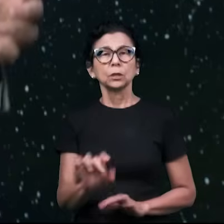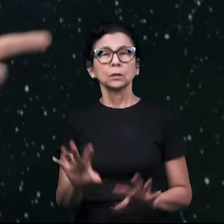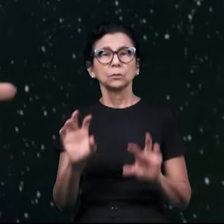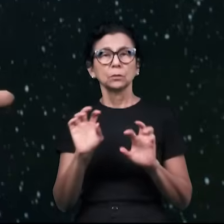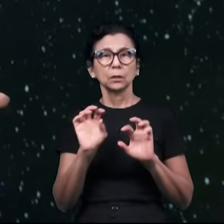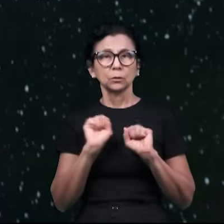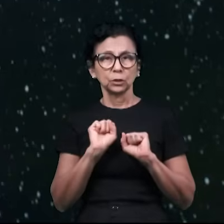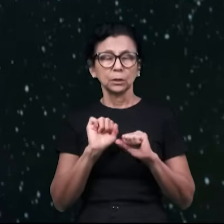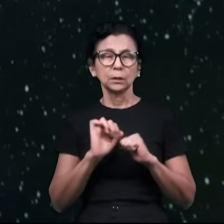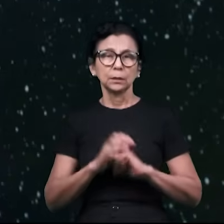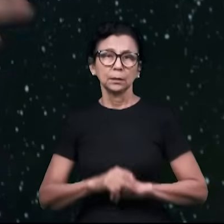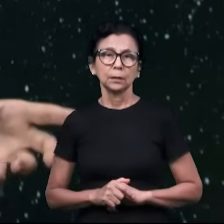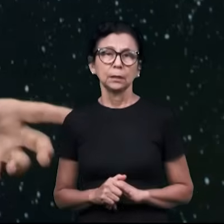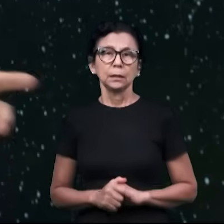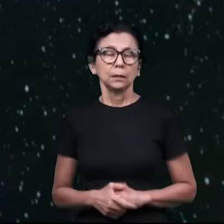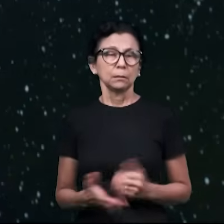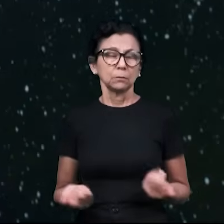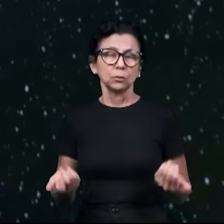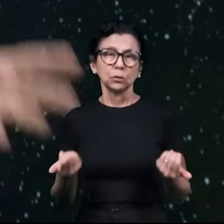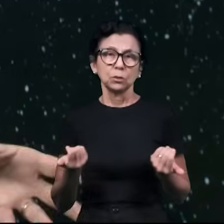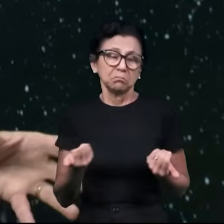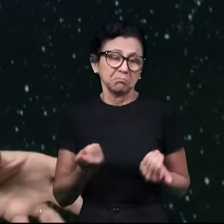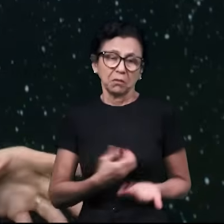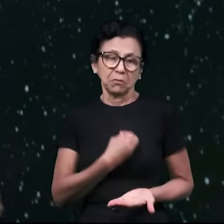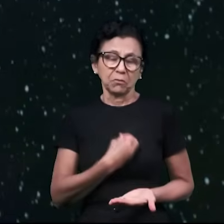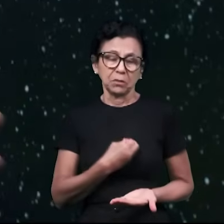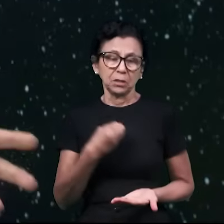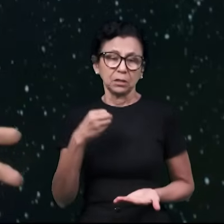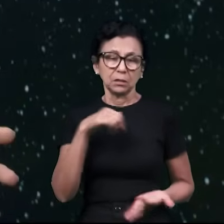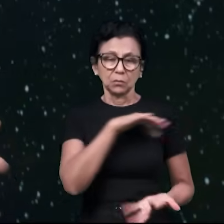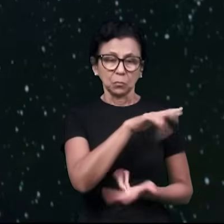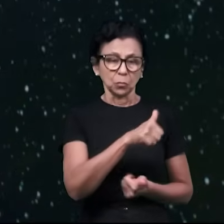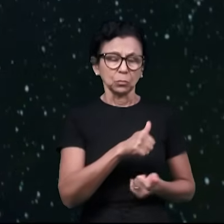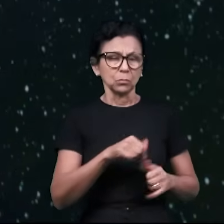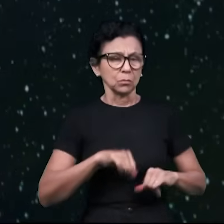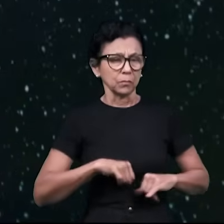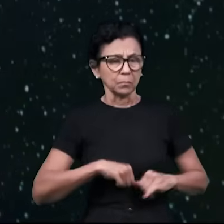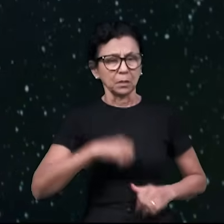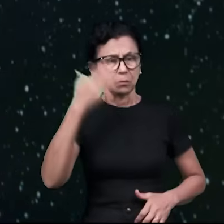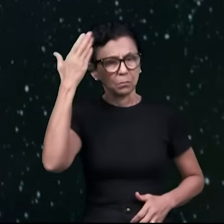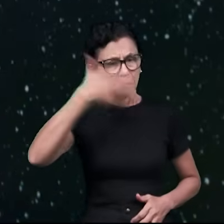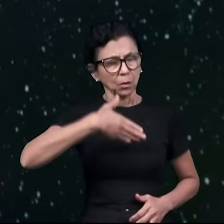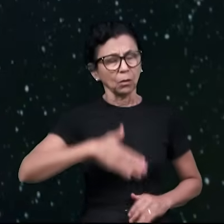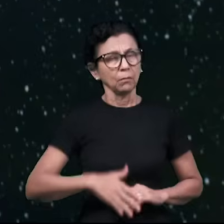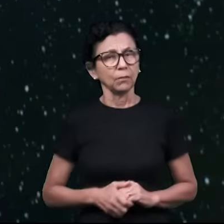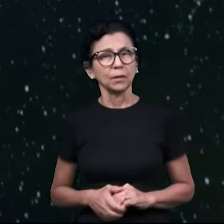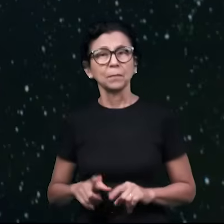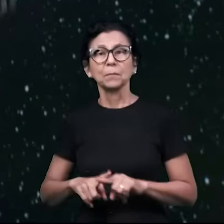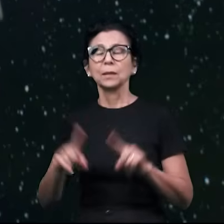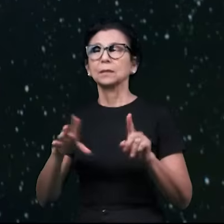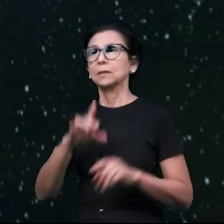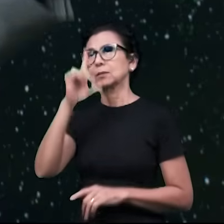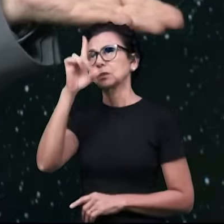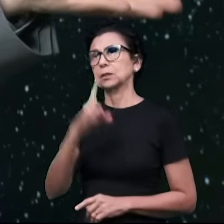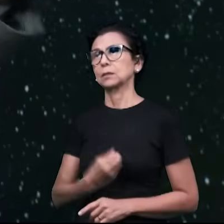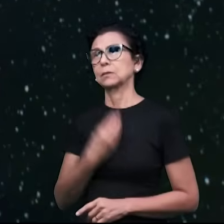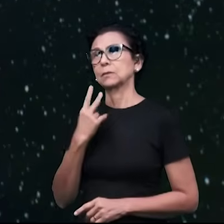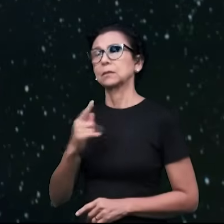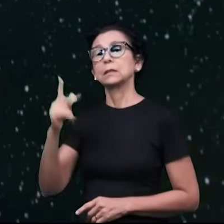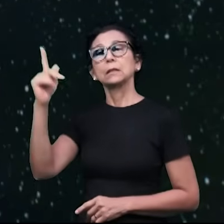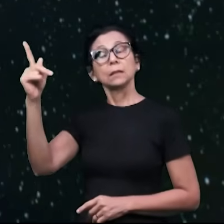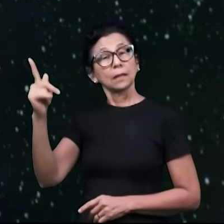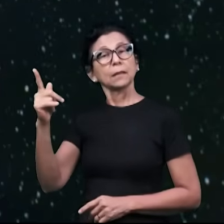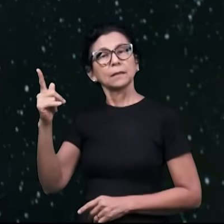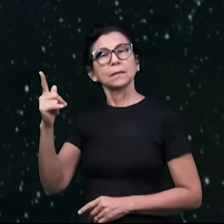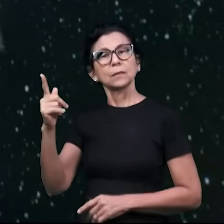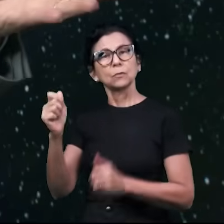é temporal, que é passageira, que é cheia de sofrimentos, de provas, tem o direito a uma vida eterna com Deus, num